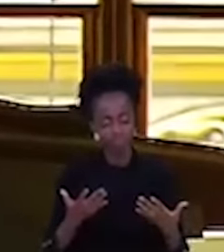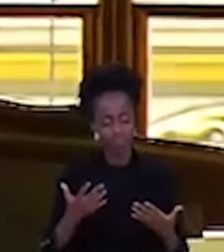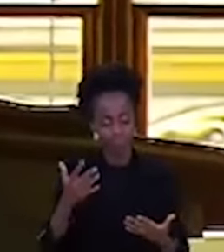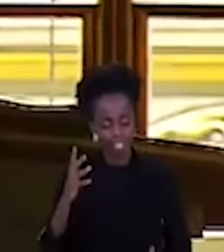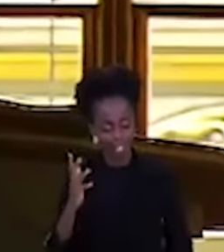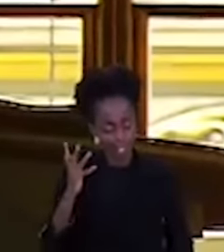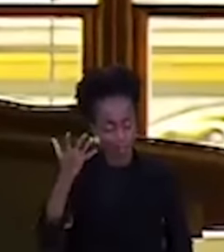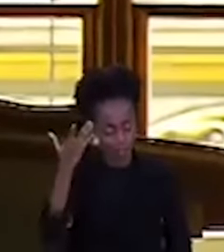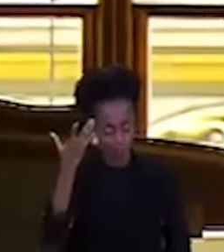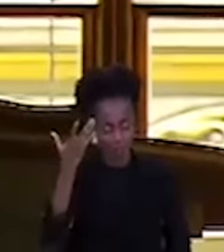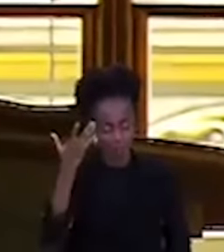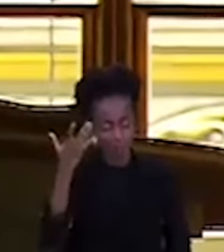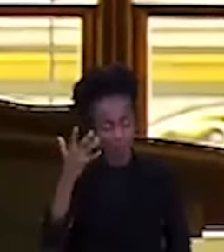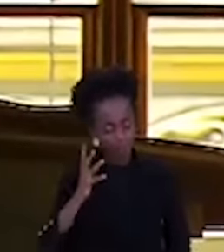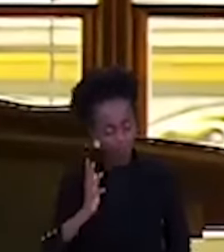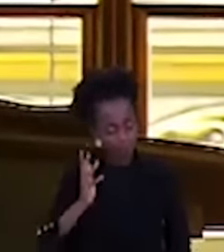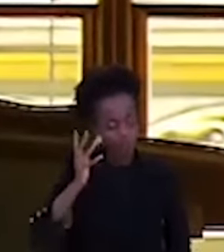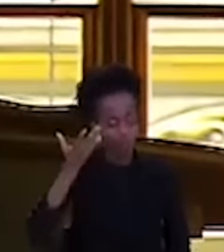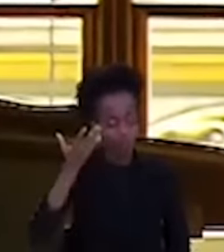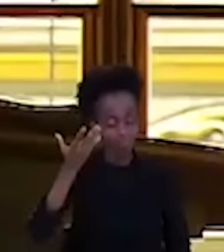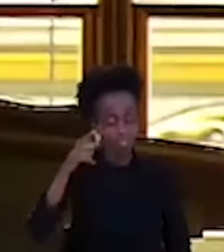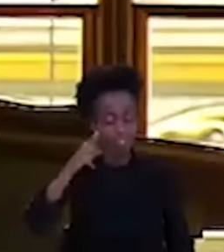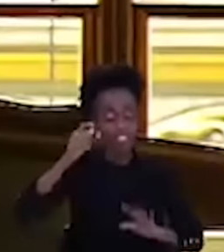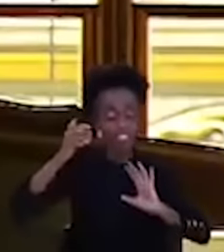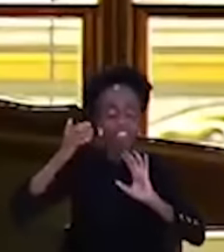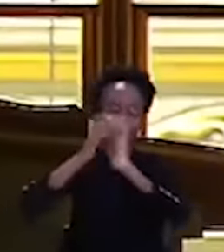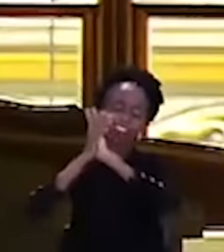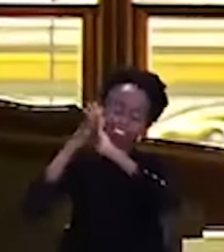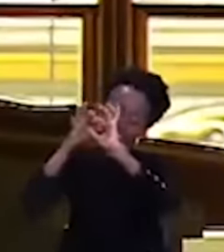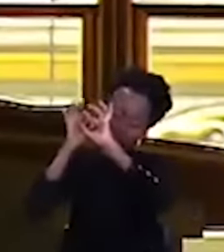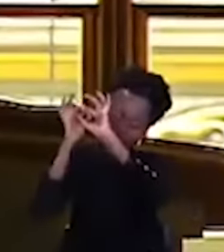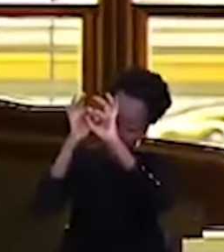aconteceu. Aconteceu o seu casamento, aconteceu.